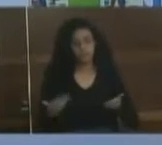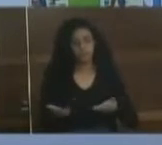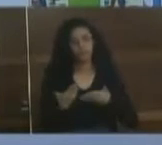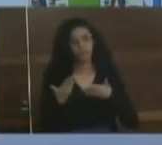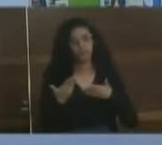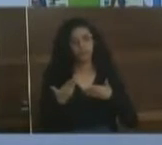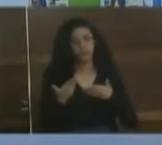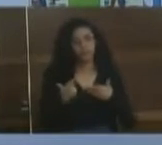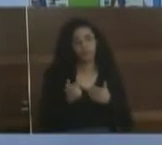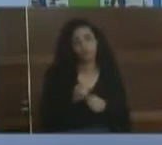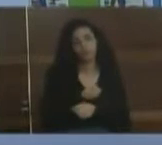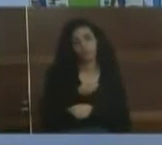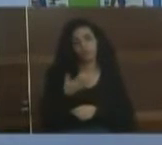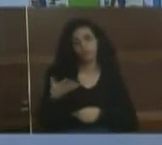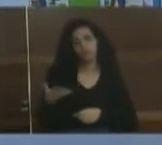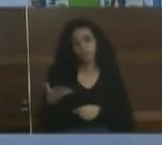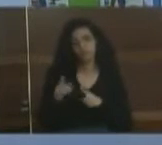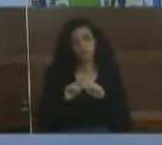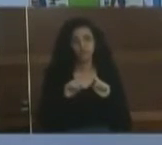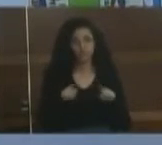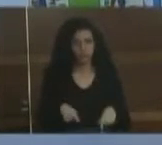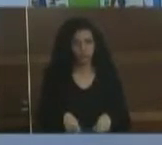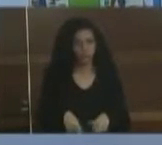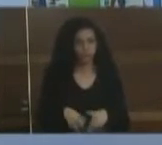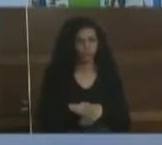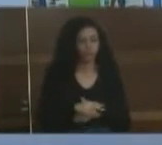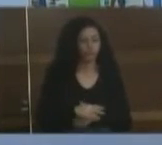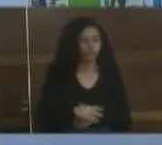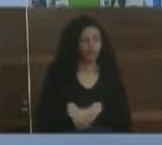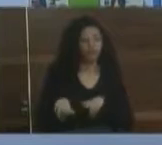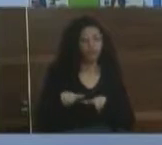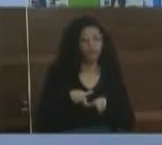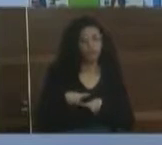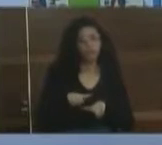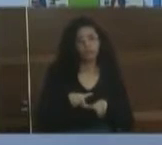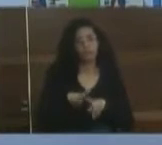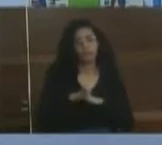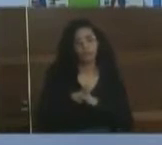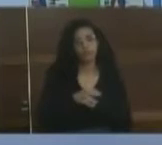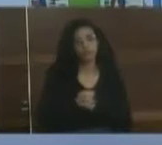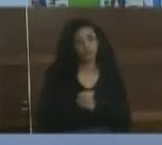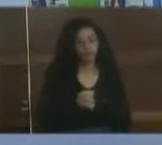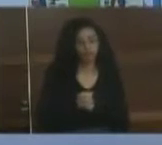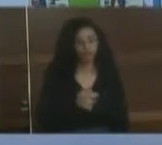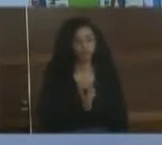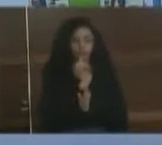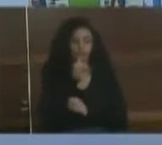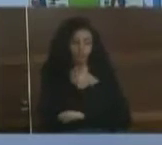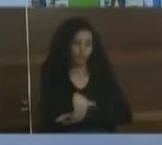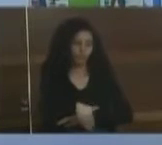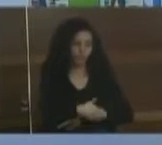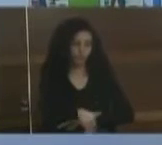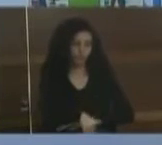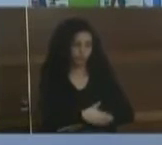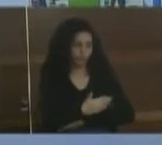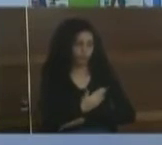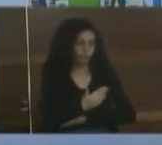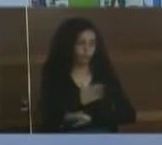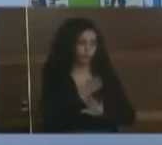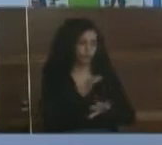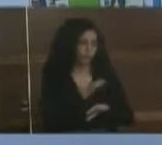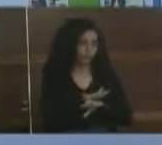produção ou geração de novos bens ou serviços que integrarão o patrimônio público como ruas rodovias